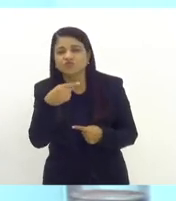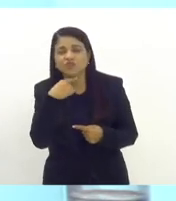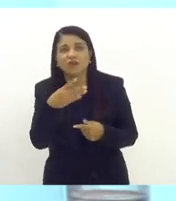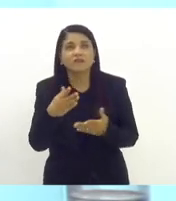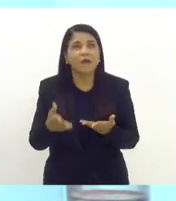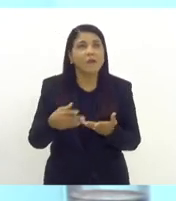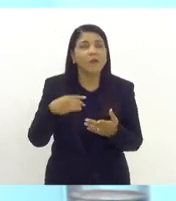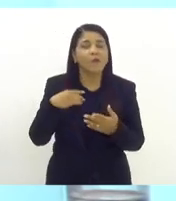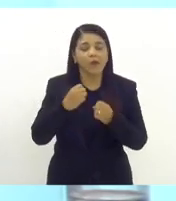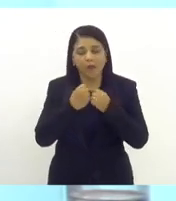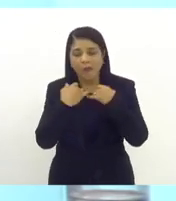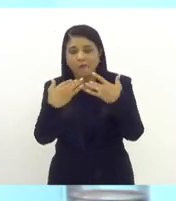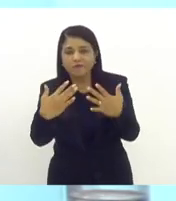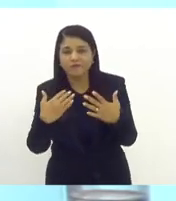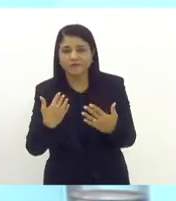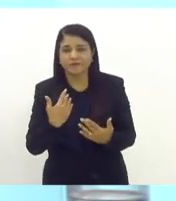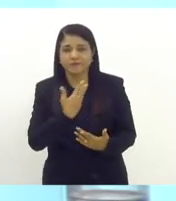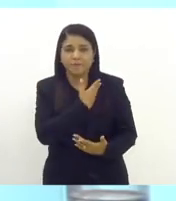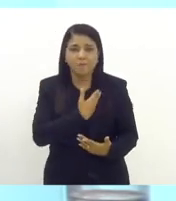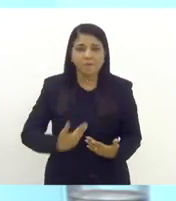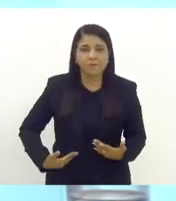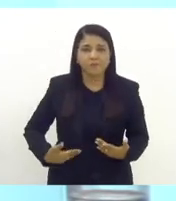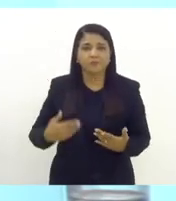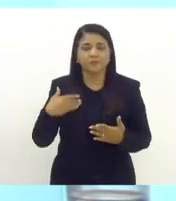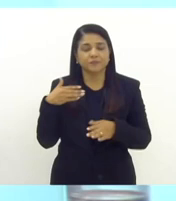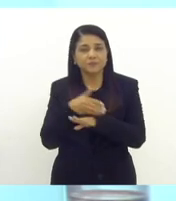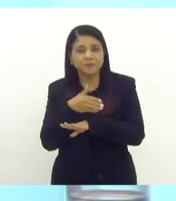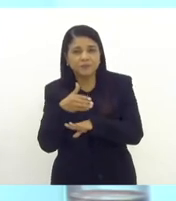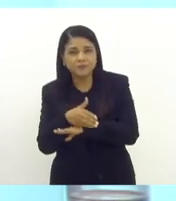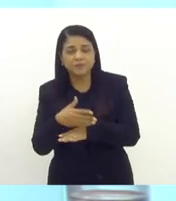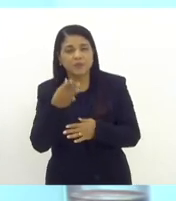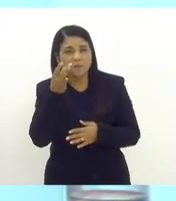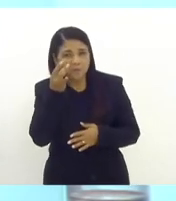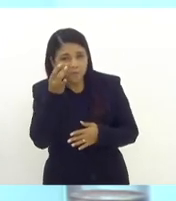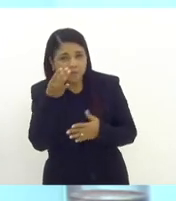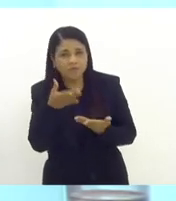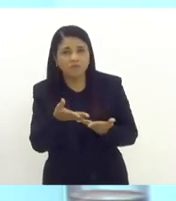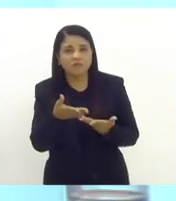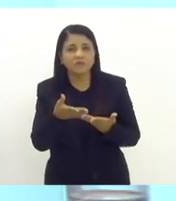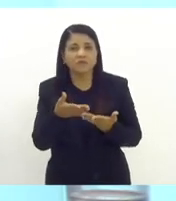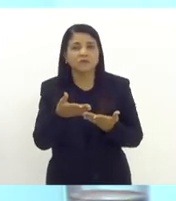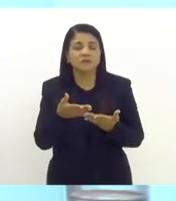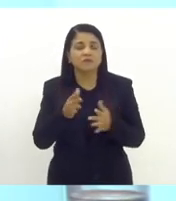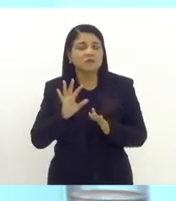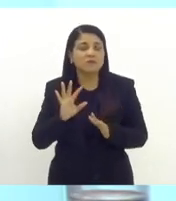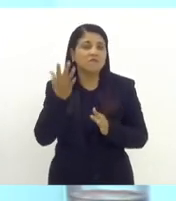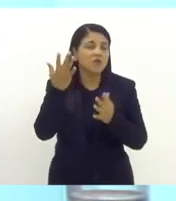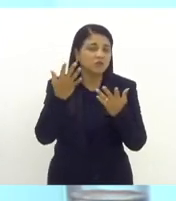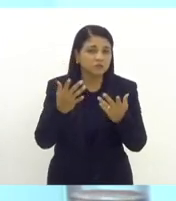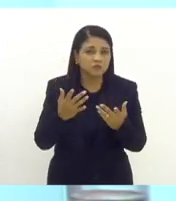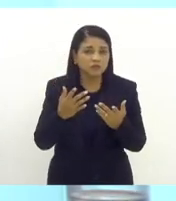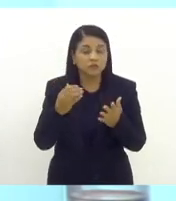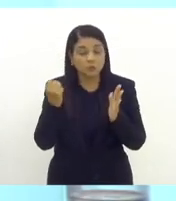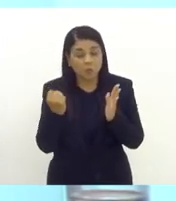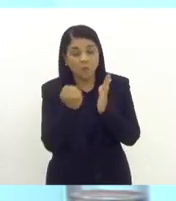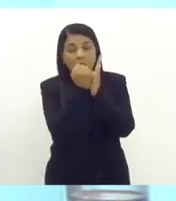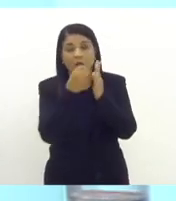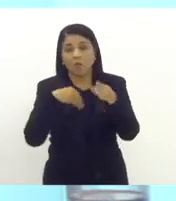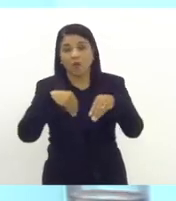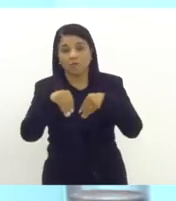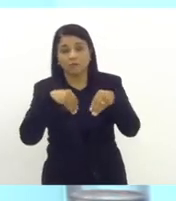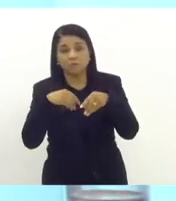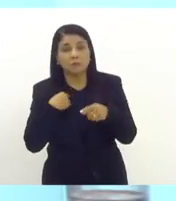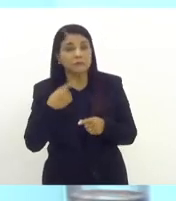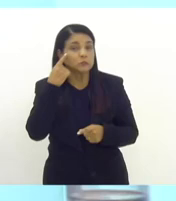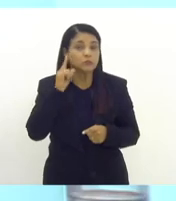audiência pública que teve presente outros eventos falando do marco regulatório e não